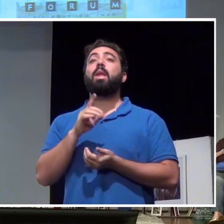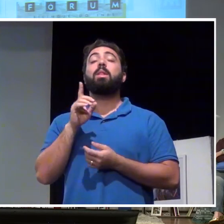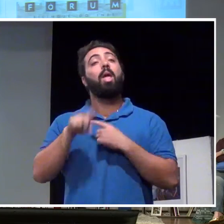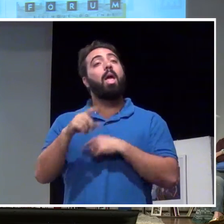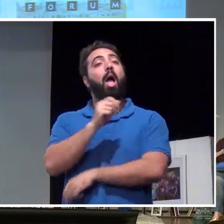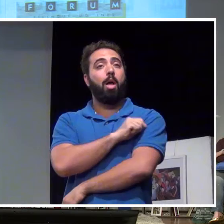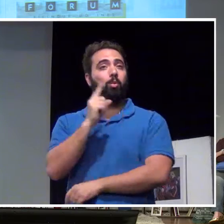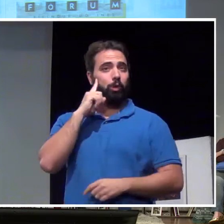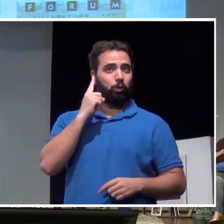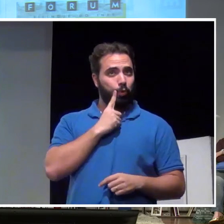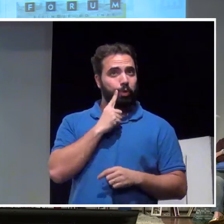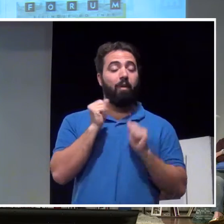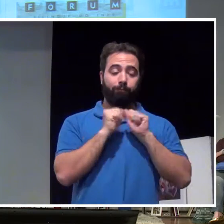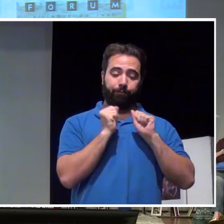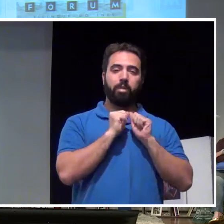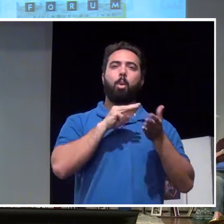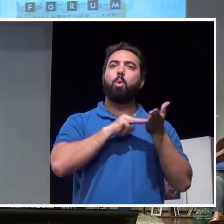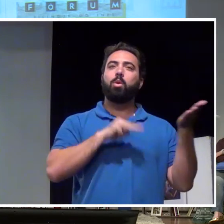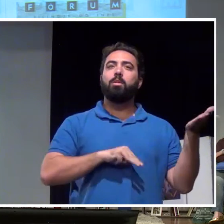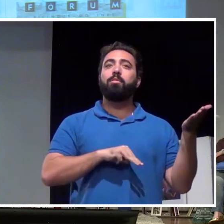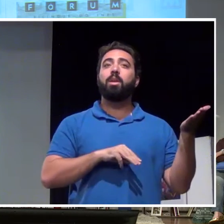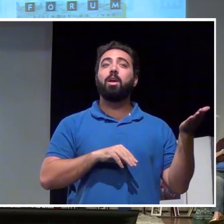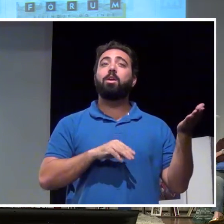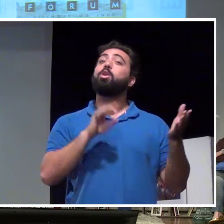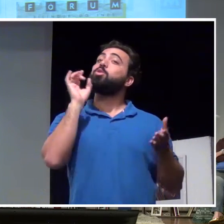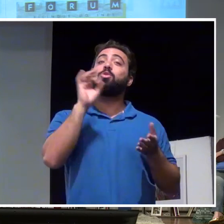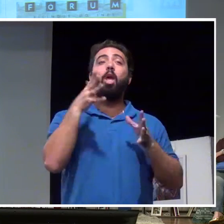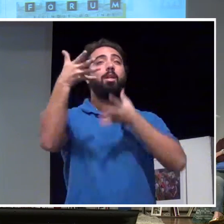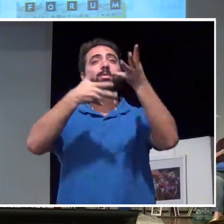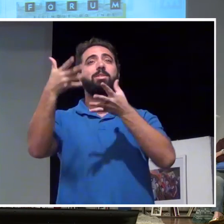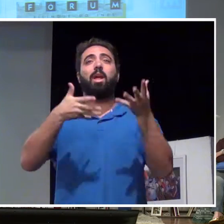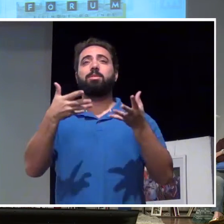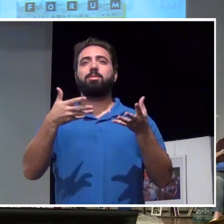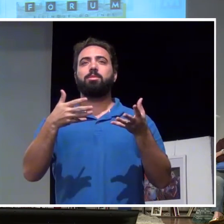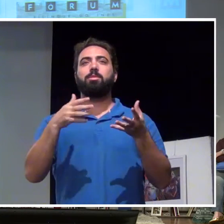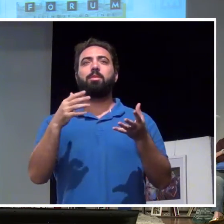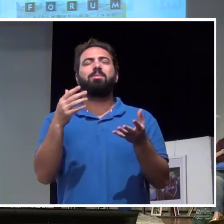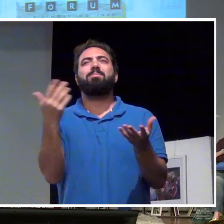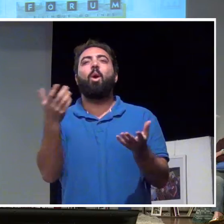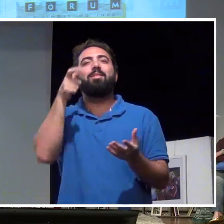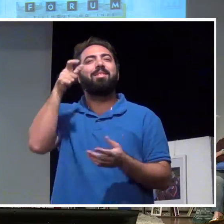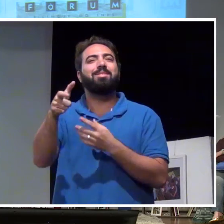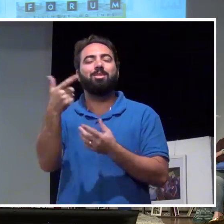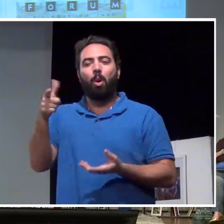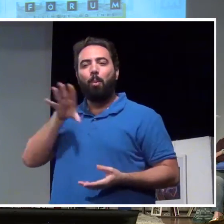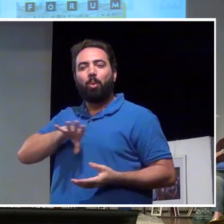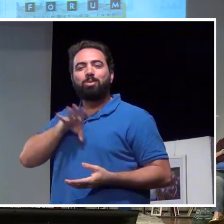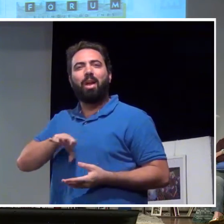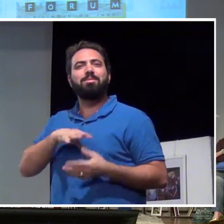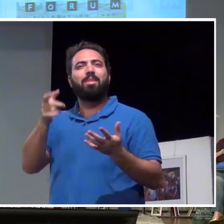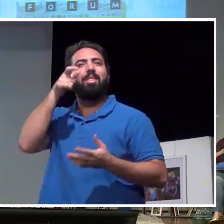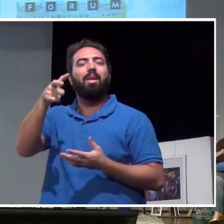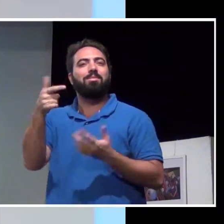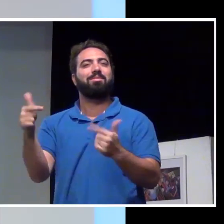fez uma monografia que só poderia ser feita em língua de sinais. Ela não ficaria tão interessante se fosse em língua